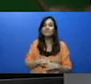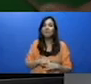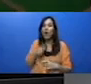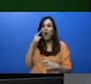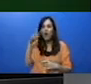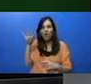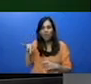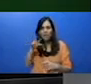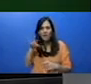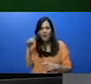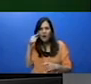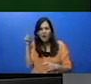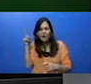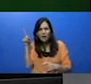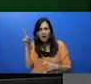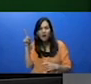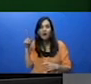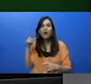tabela, certo?